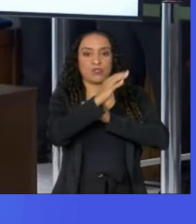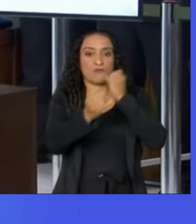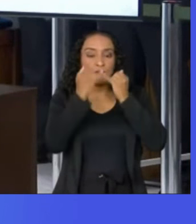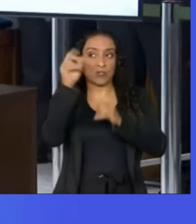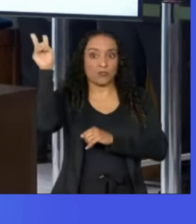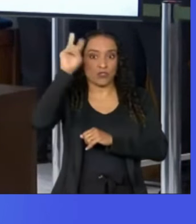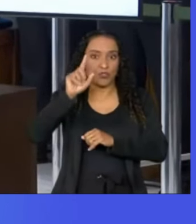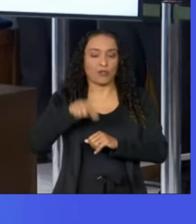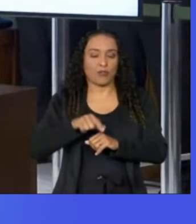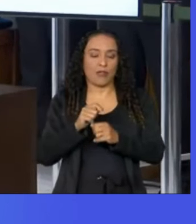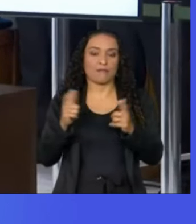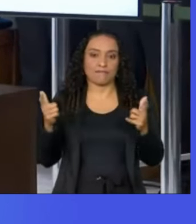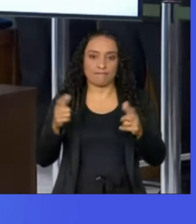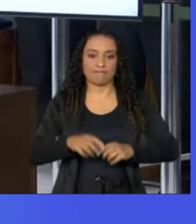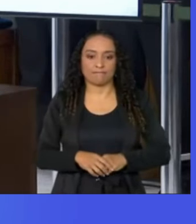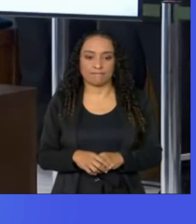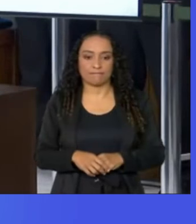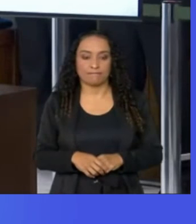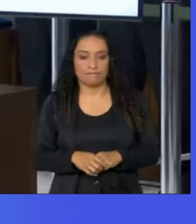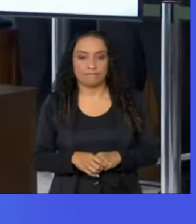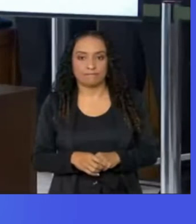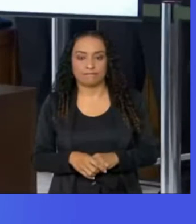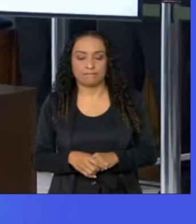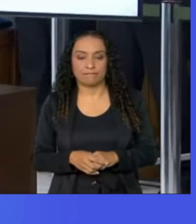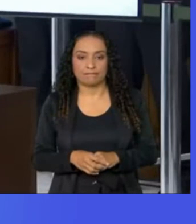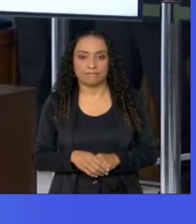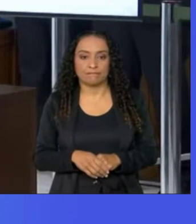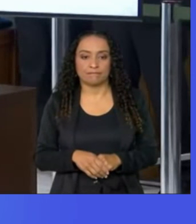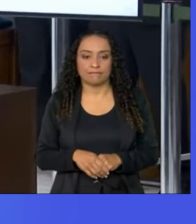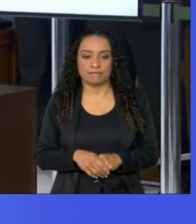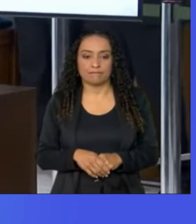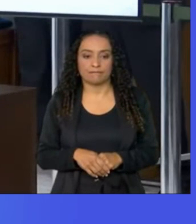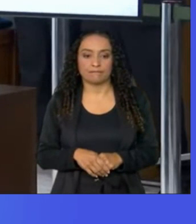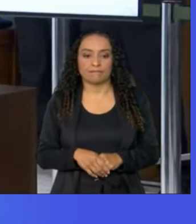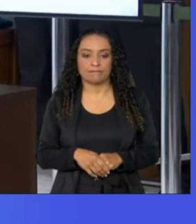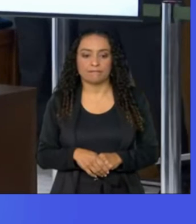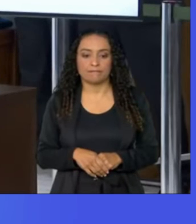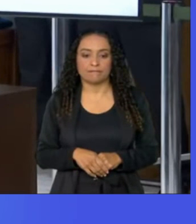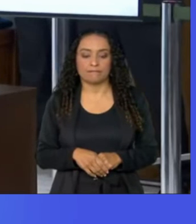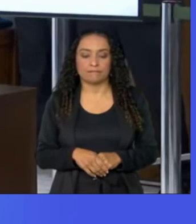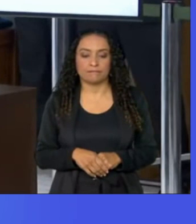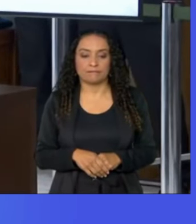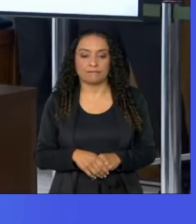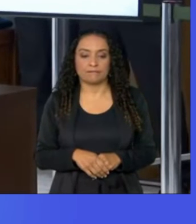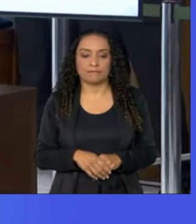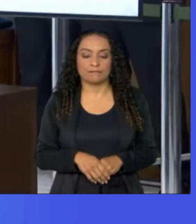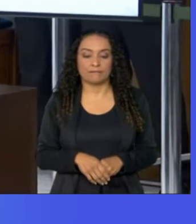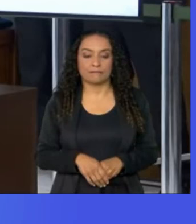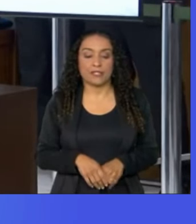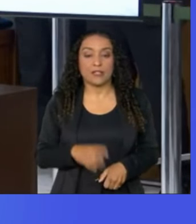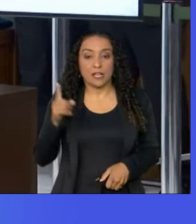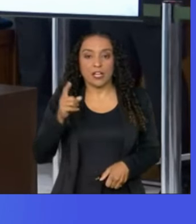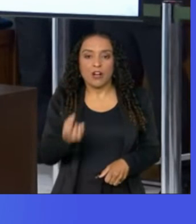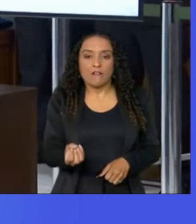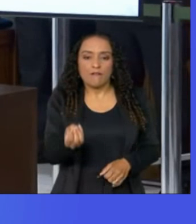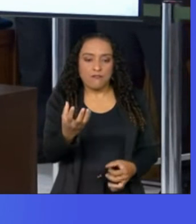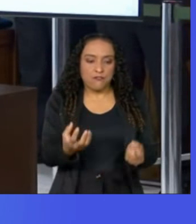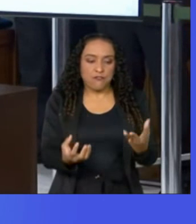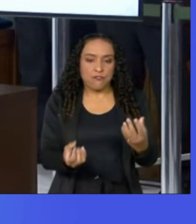histórico é muito alto Cap só faa a diferença entre foco e incêndio eu vou fazer agora eh esses focos